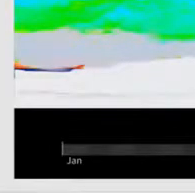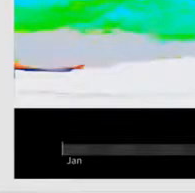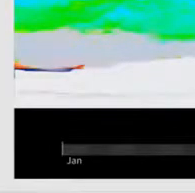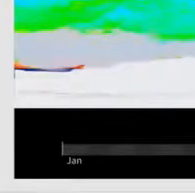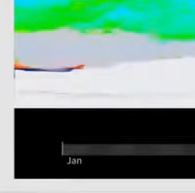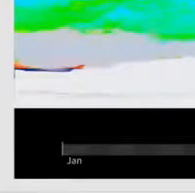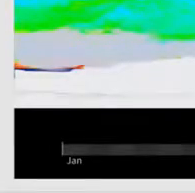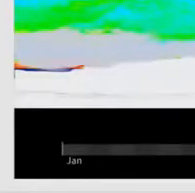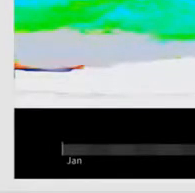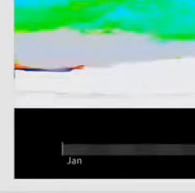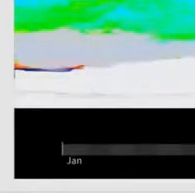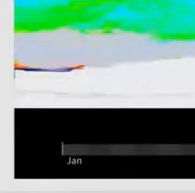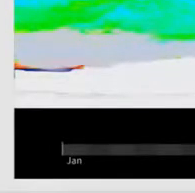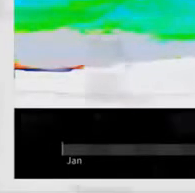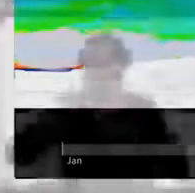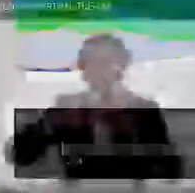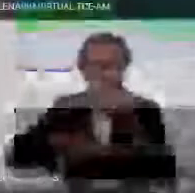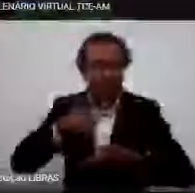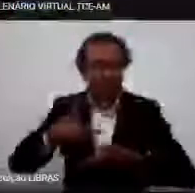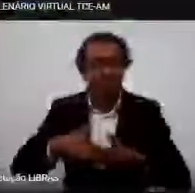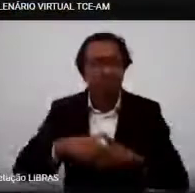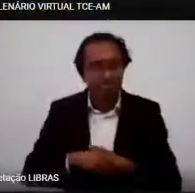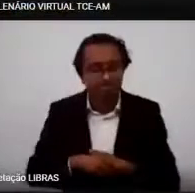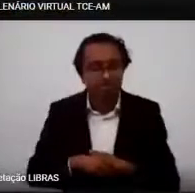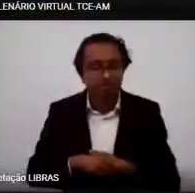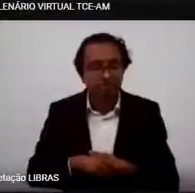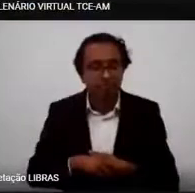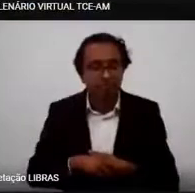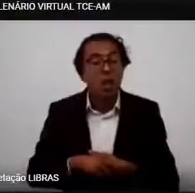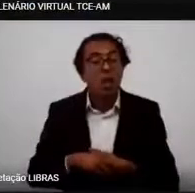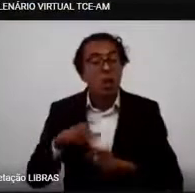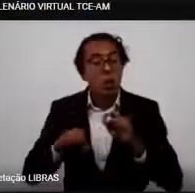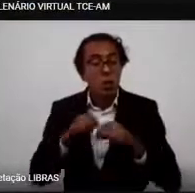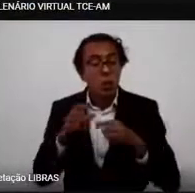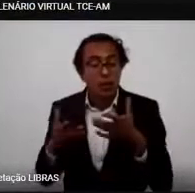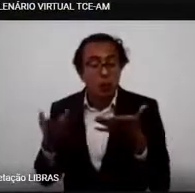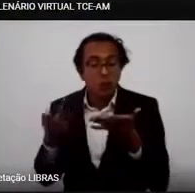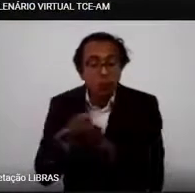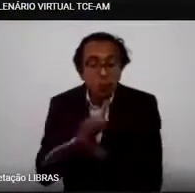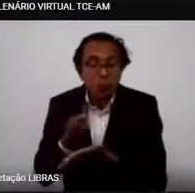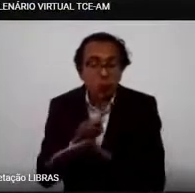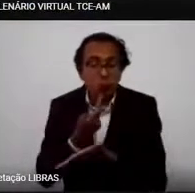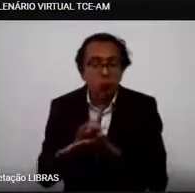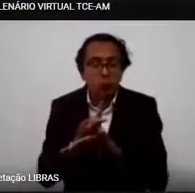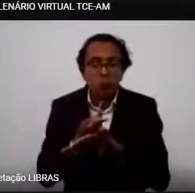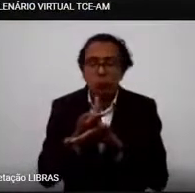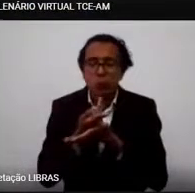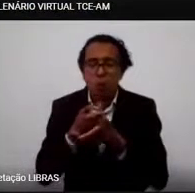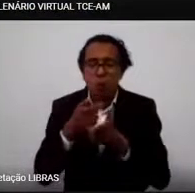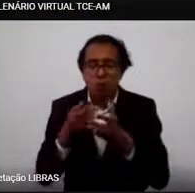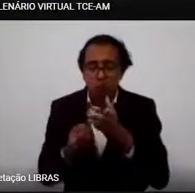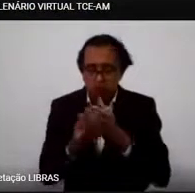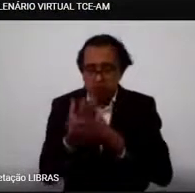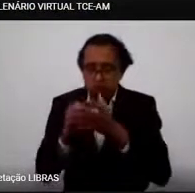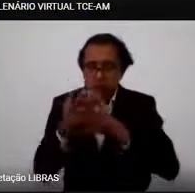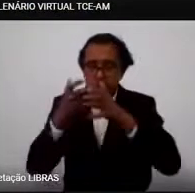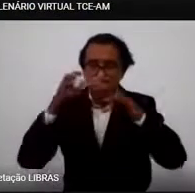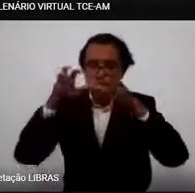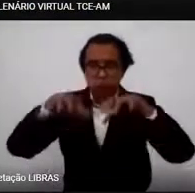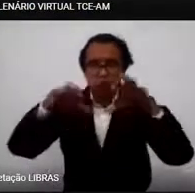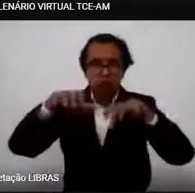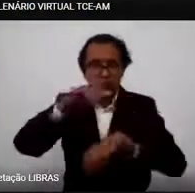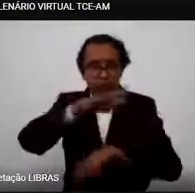está funcionando. E ela gera uma quantidade razoável da chuva que cai sobre a floresta. O